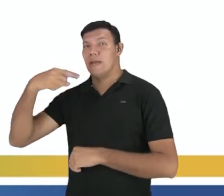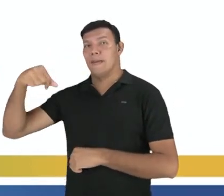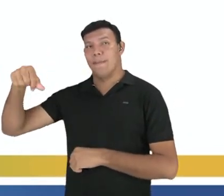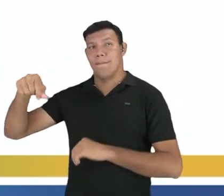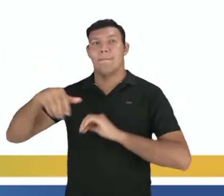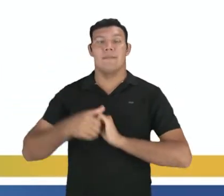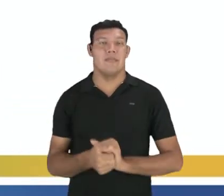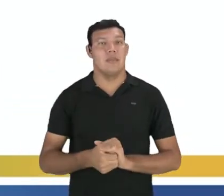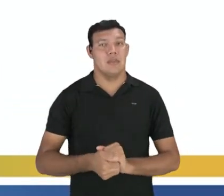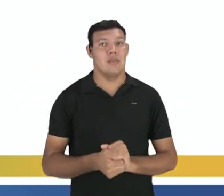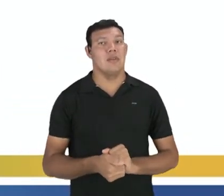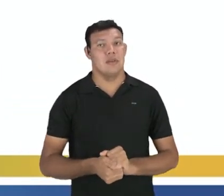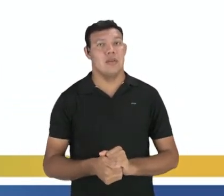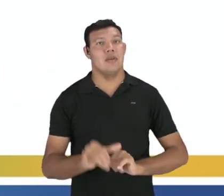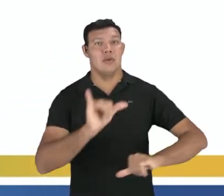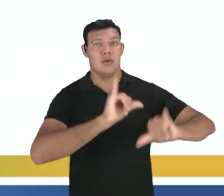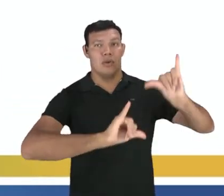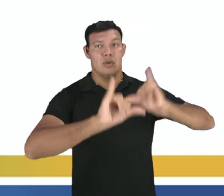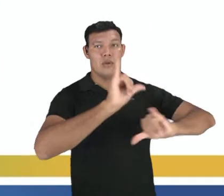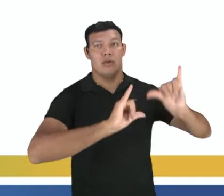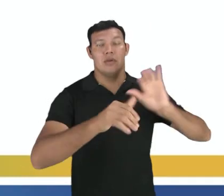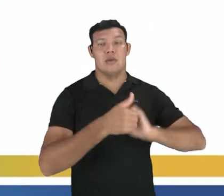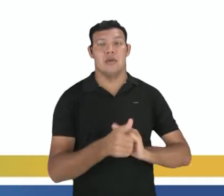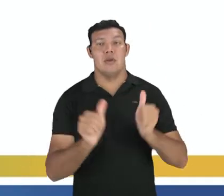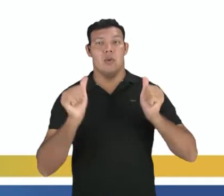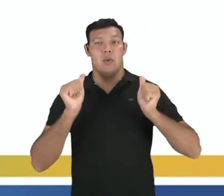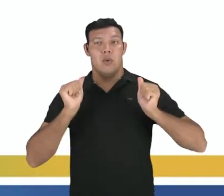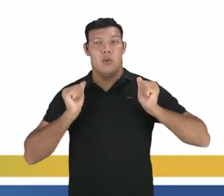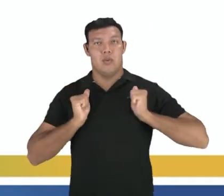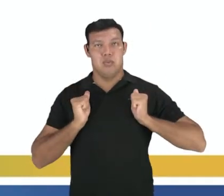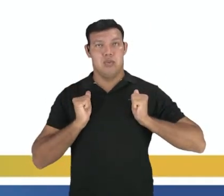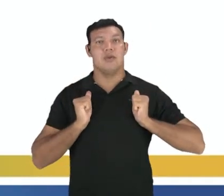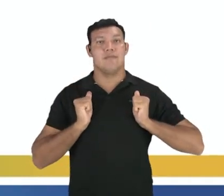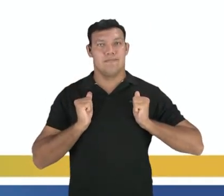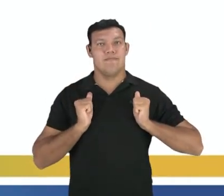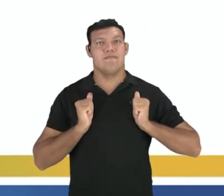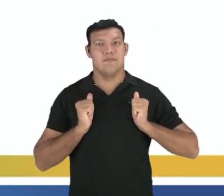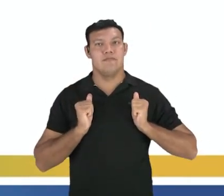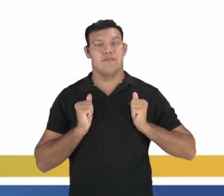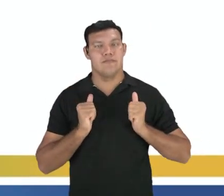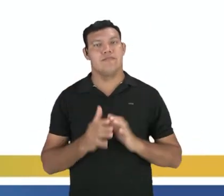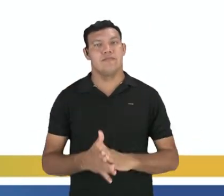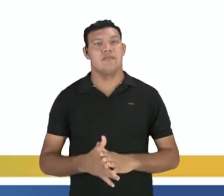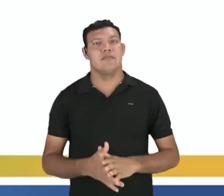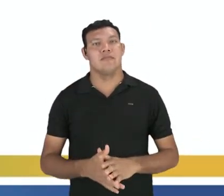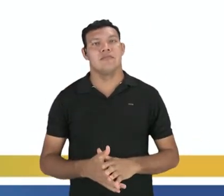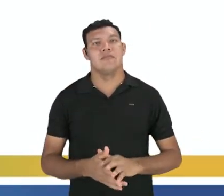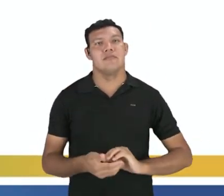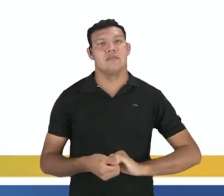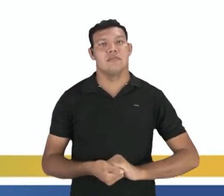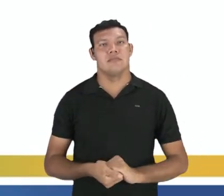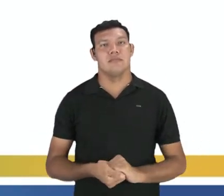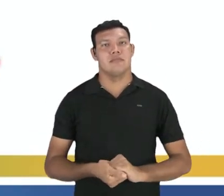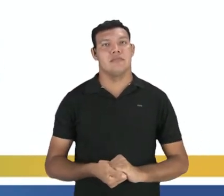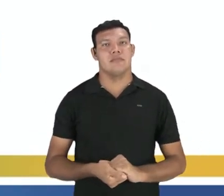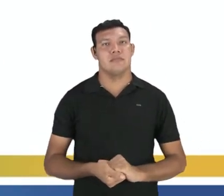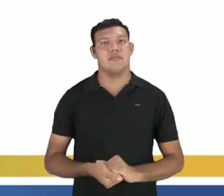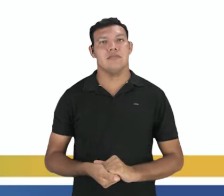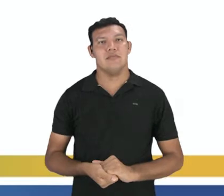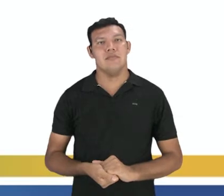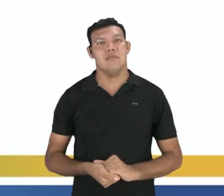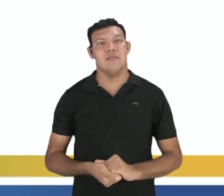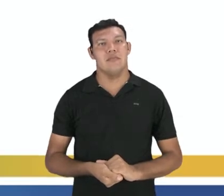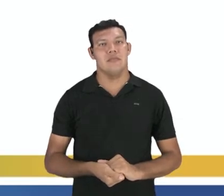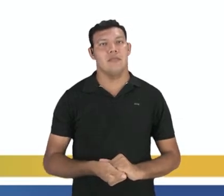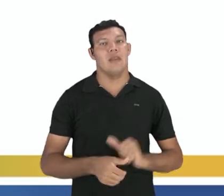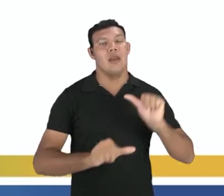neutralizar a outra, as suas propriedades. Então, o ácido e a base, né, uma substância vai neutralizar a outra, pois